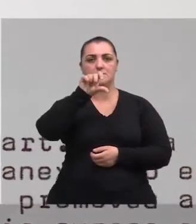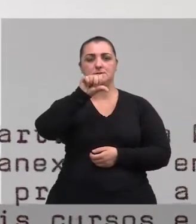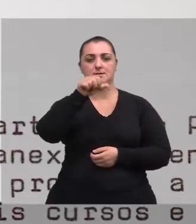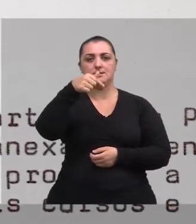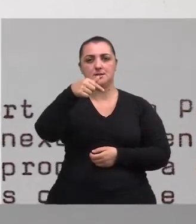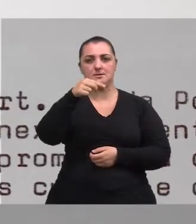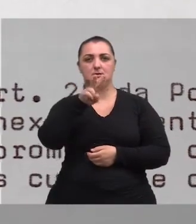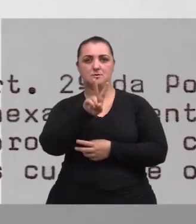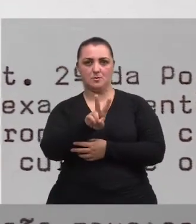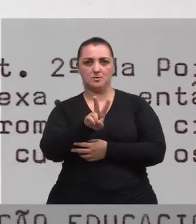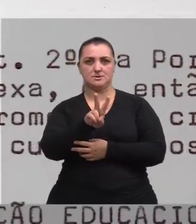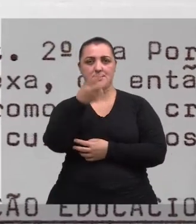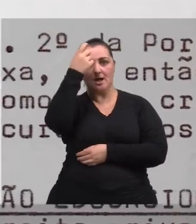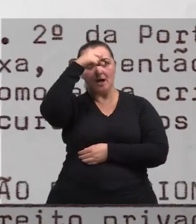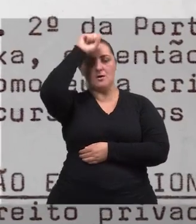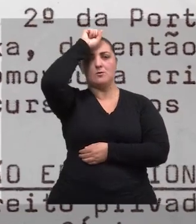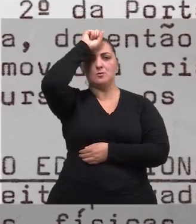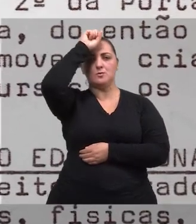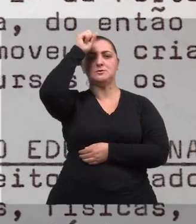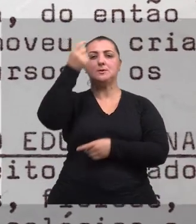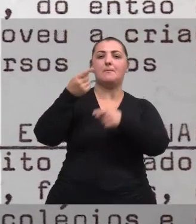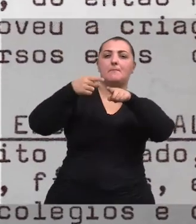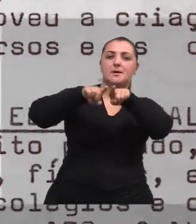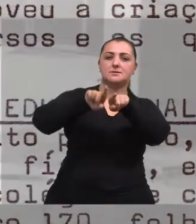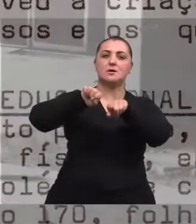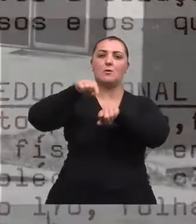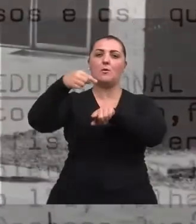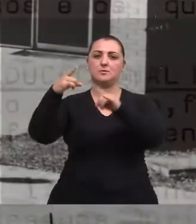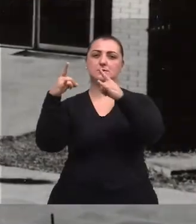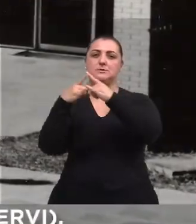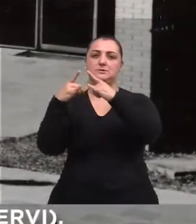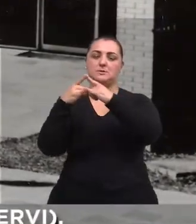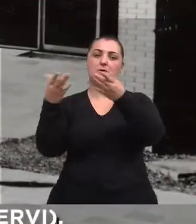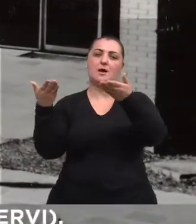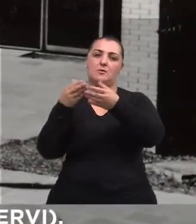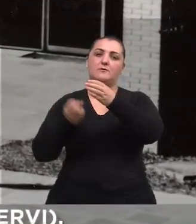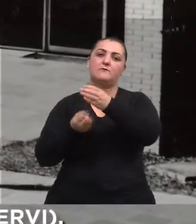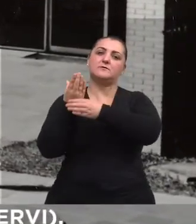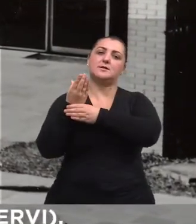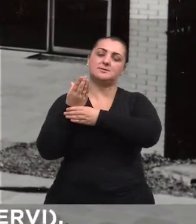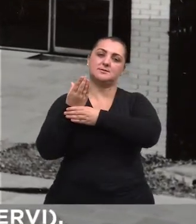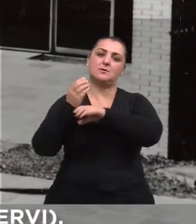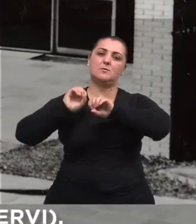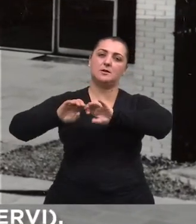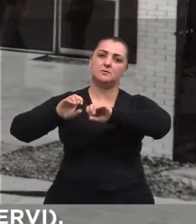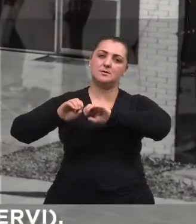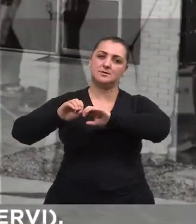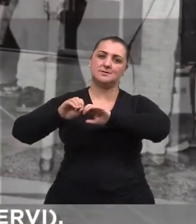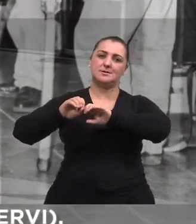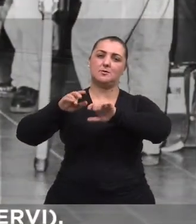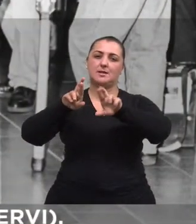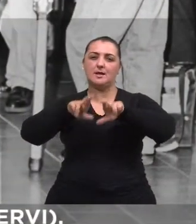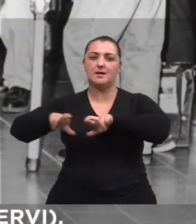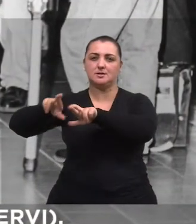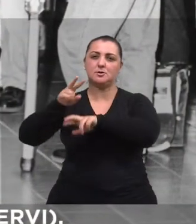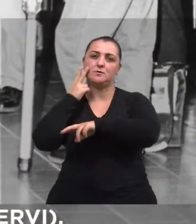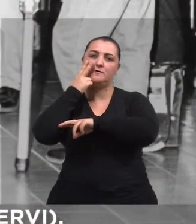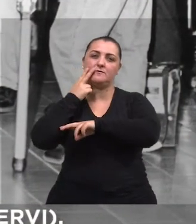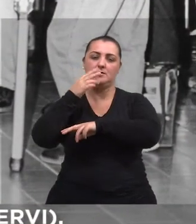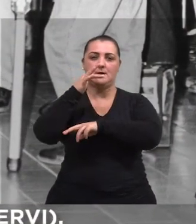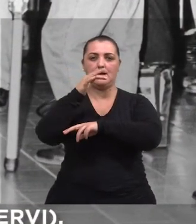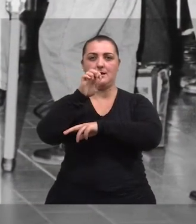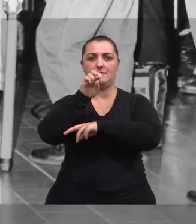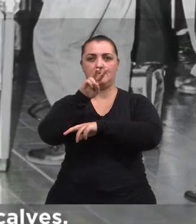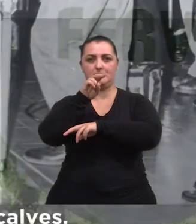Em 1972, a UX firma outra parceria, agora com a Fundação Educacional da Região dos Vinhedos,